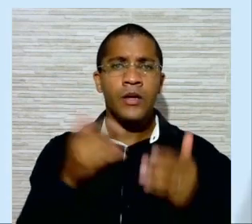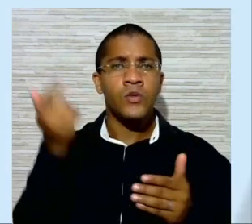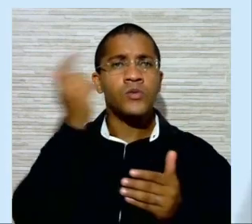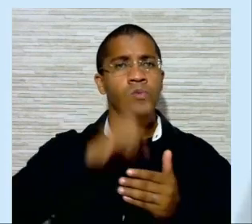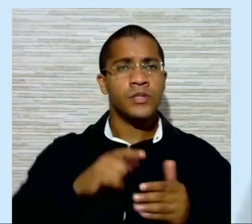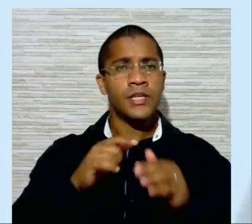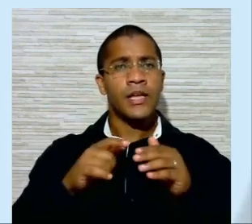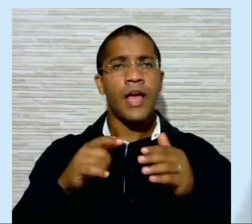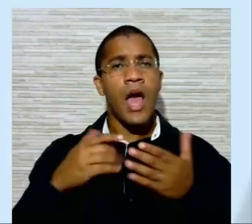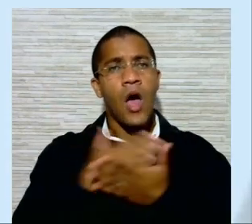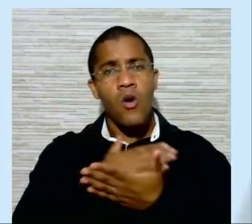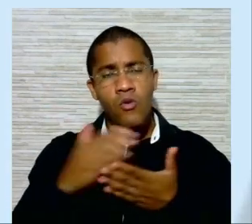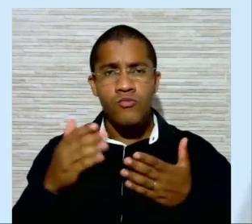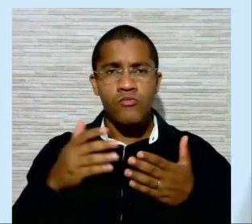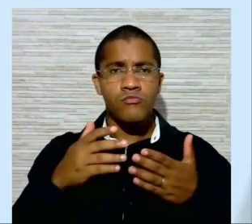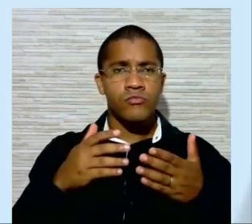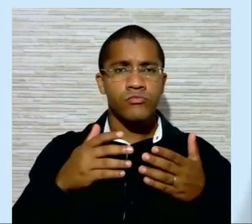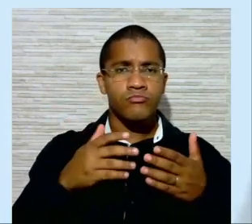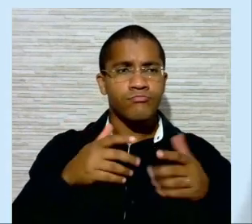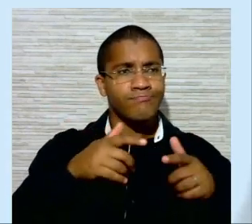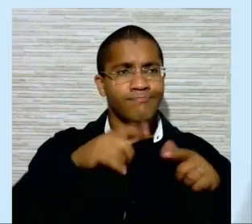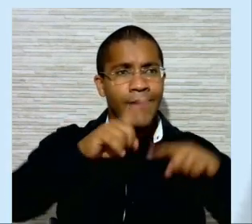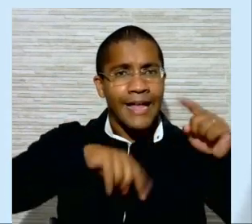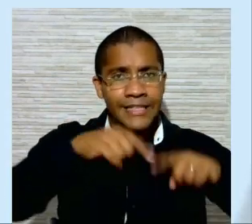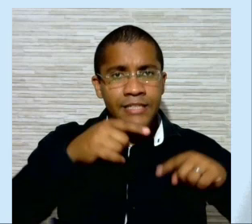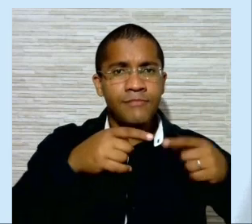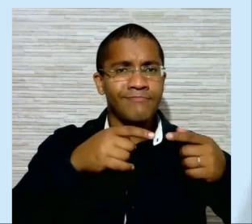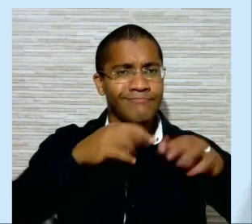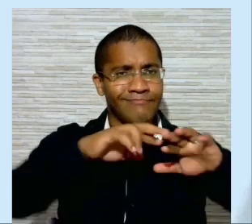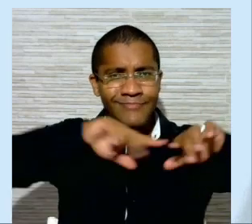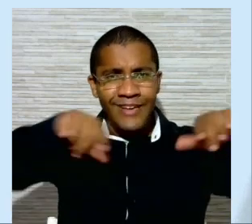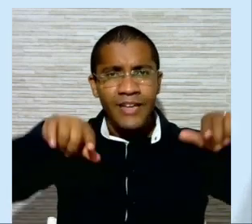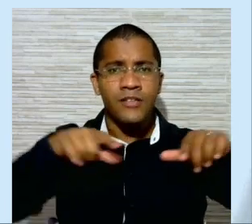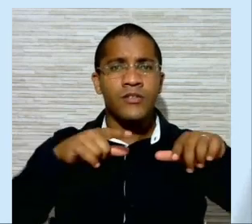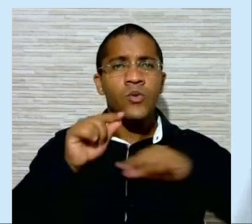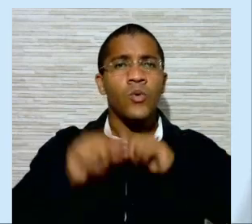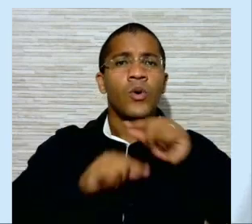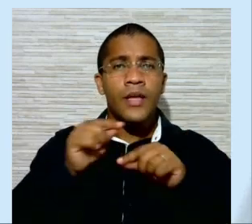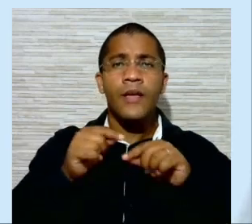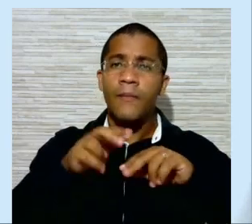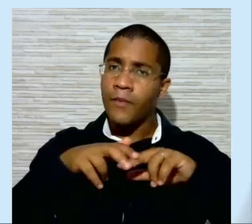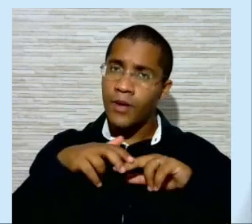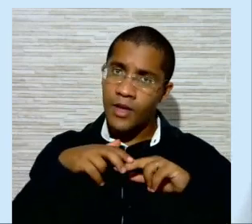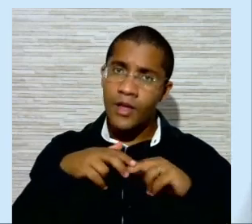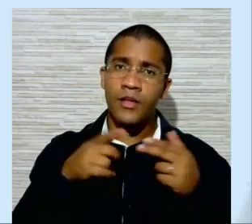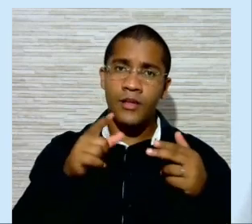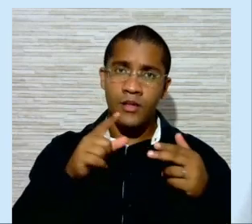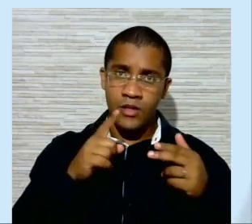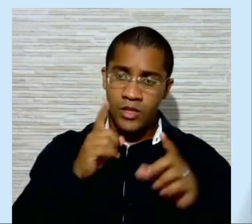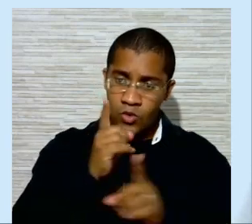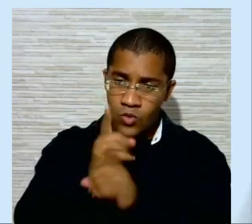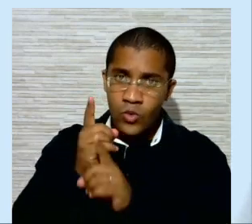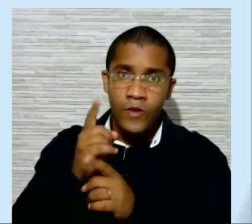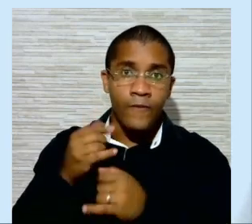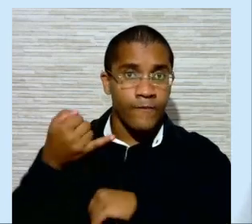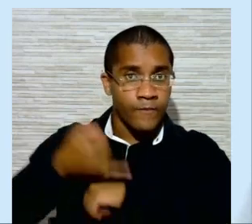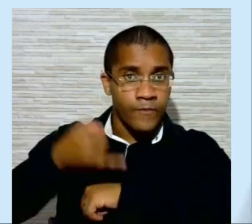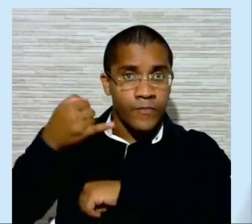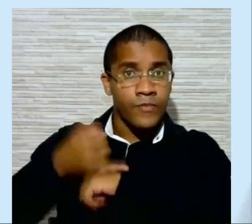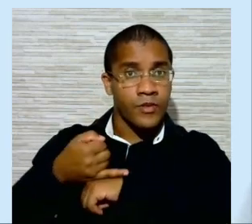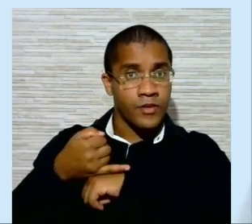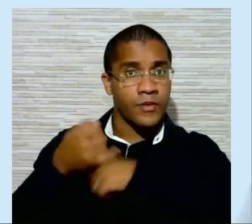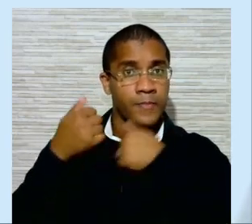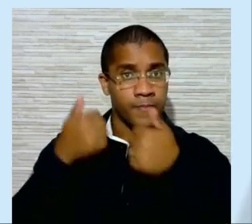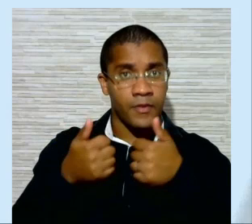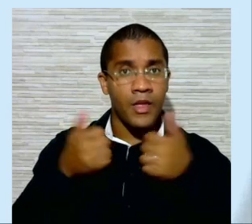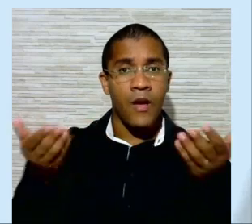obter algumas ferramentas e alguns equipamentos que utilizamos hoje, graças ao descobrimento dos metais. Então vamos